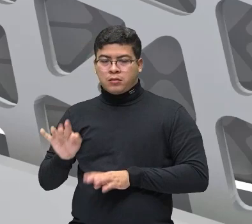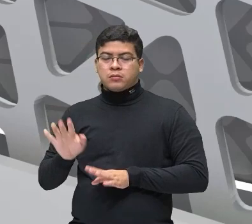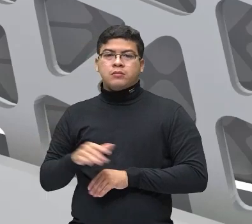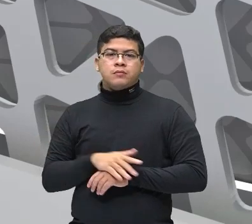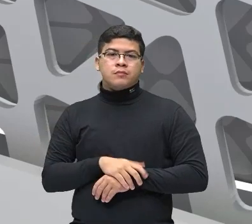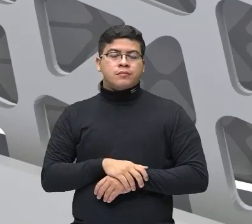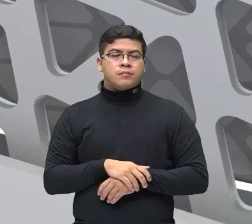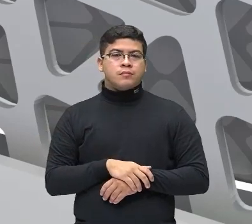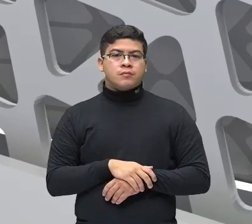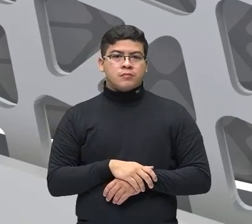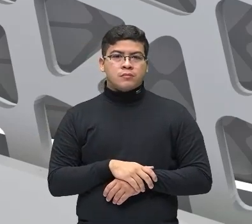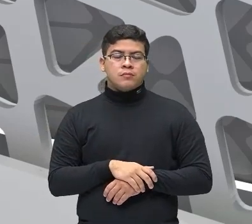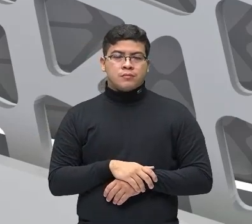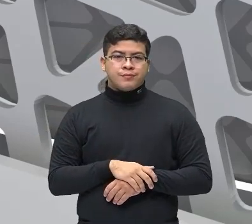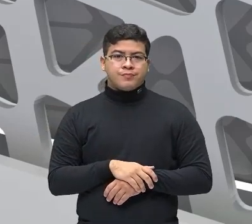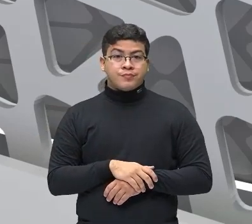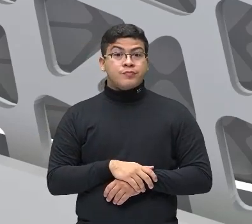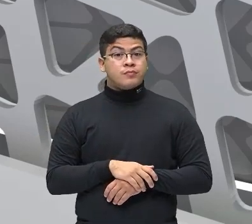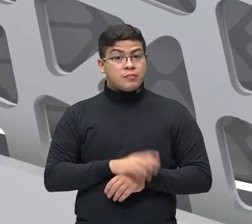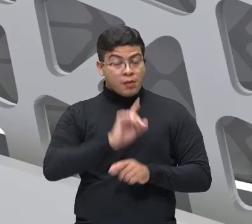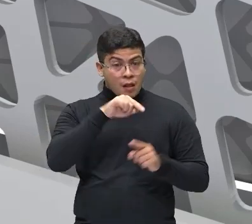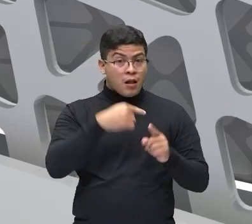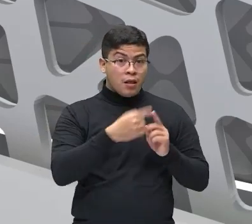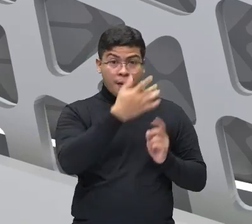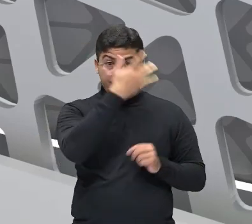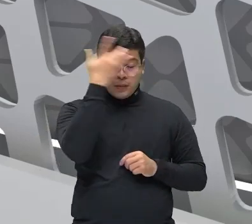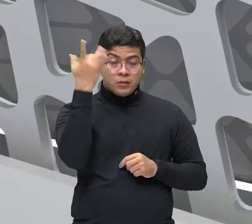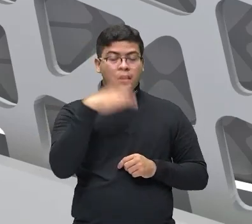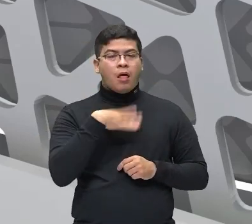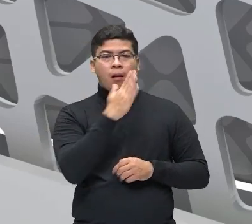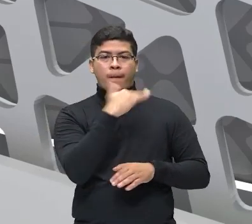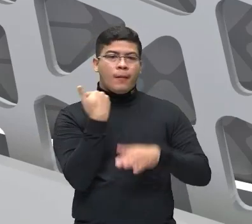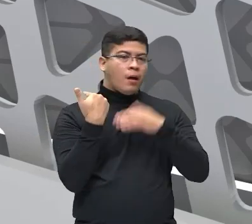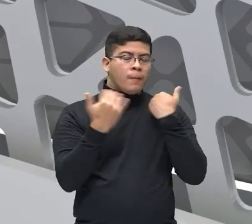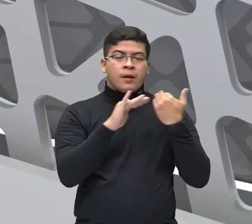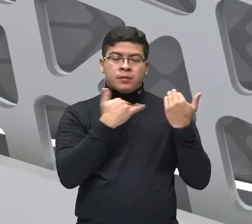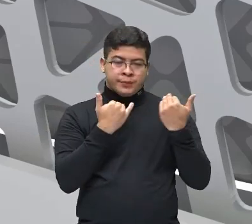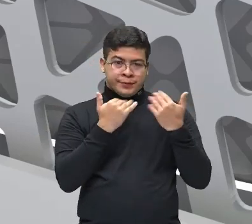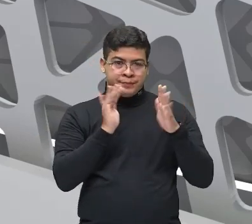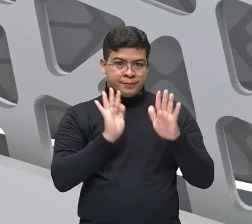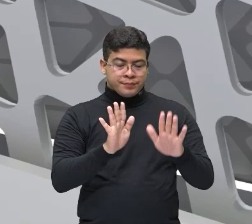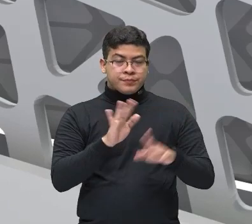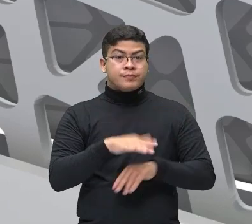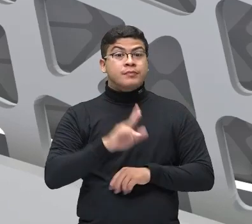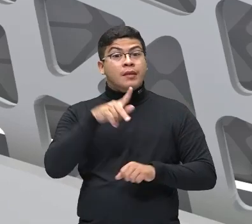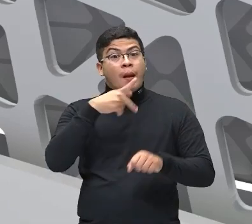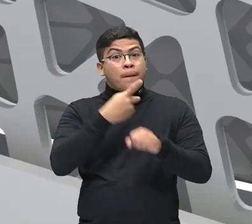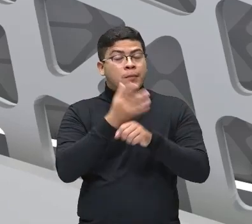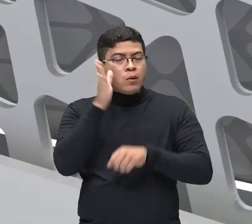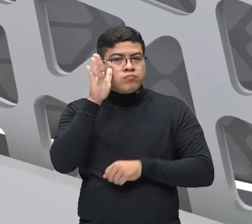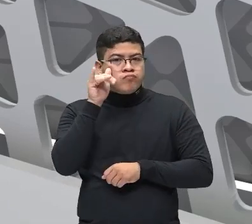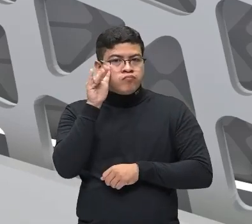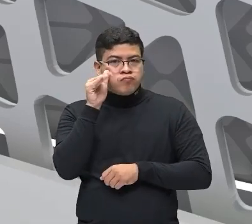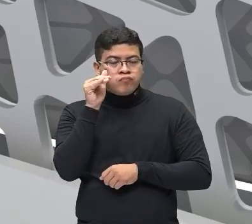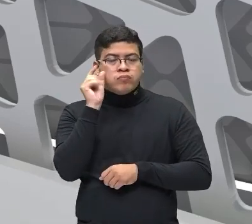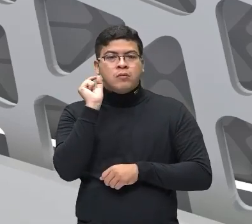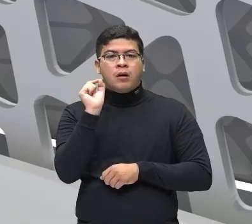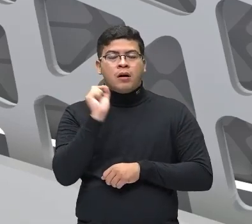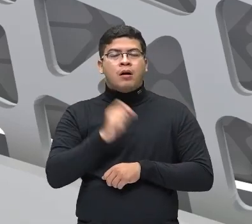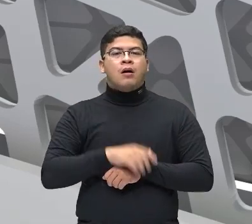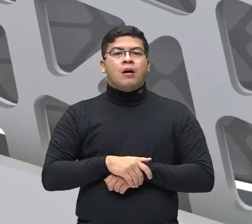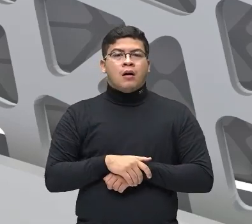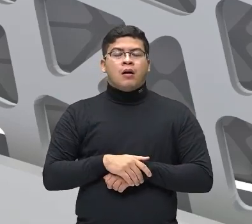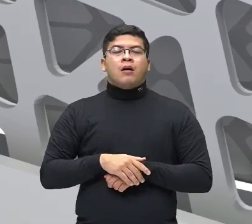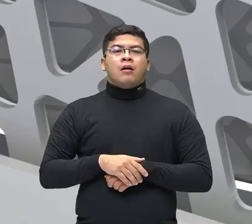que estavam morrendo devido à varíola. E aí, ó, ao observar que as mulheres